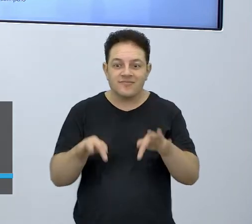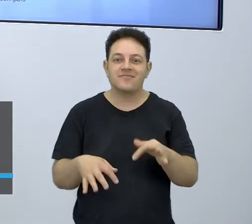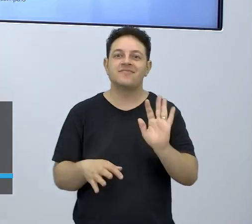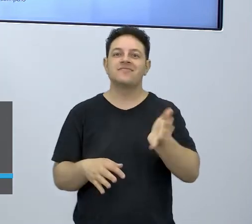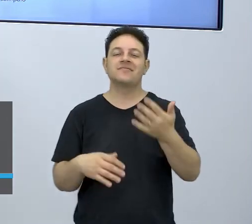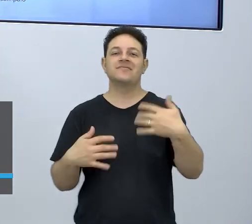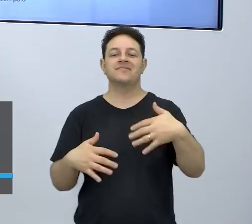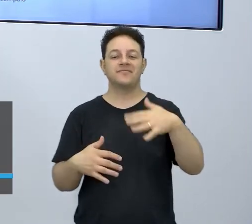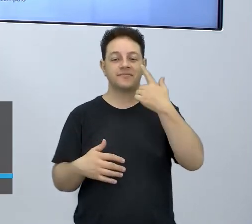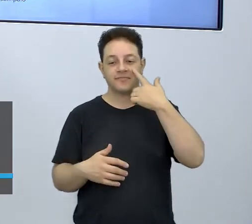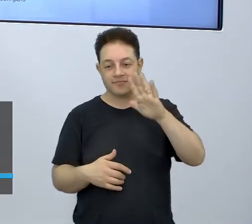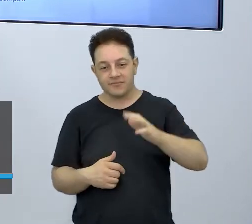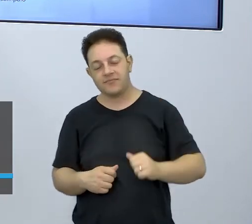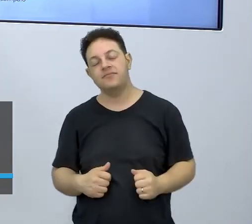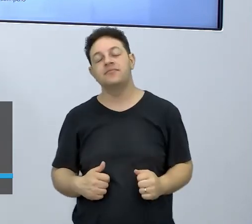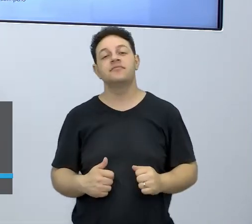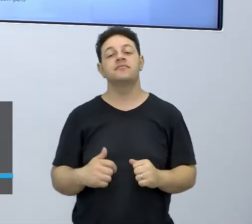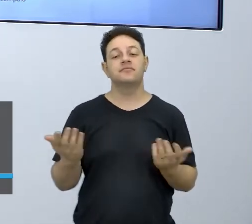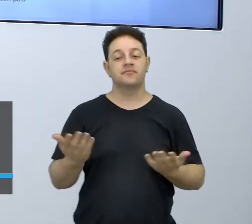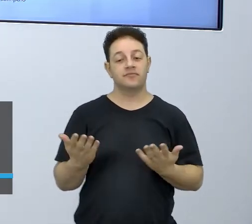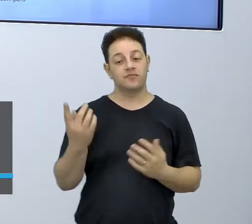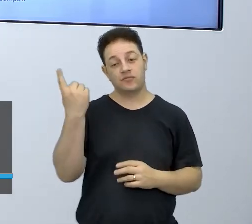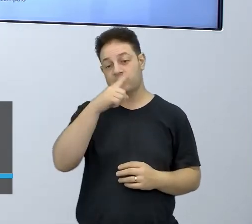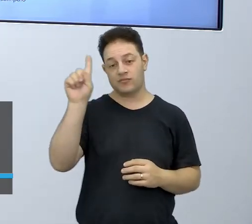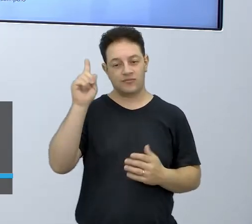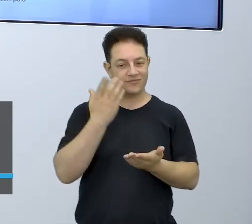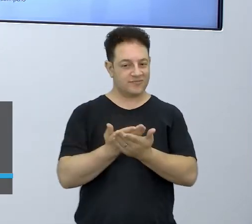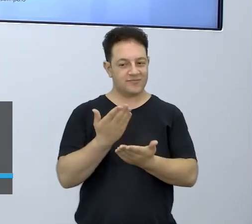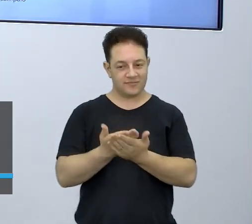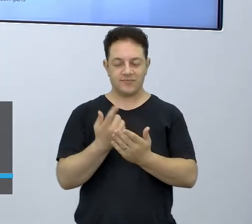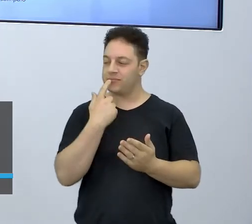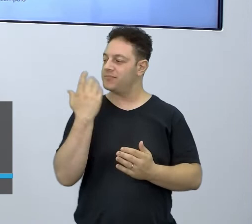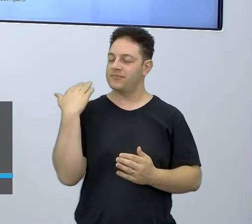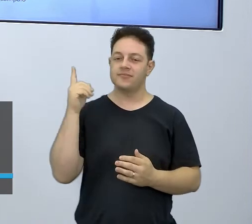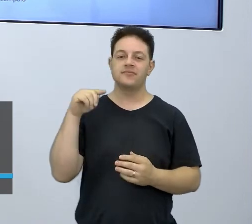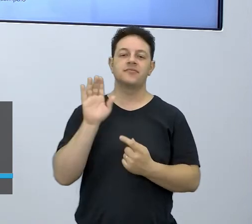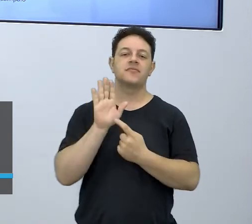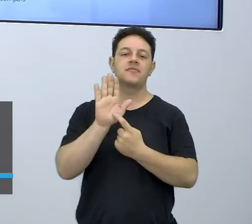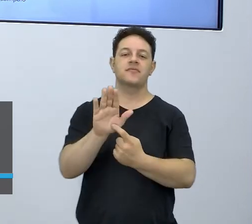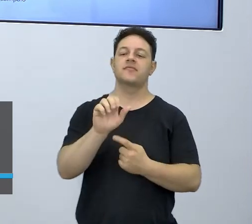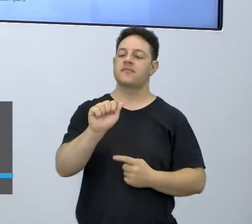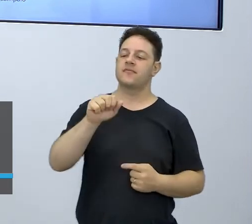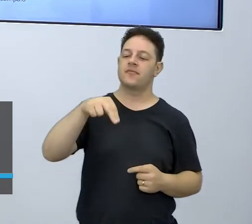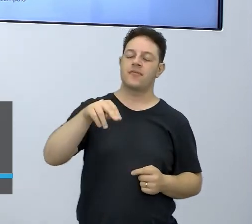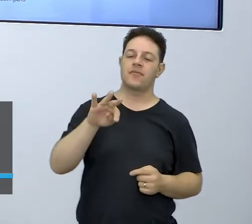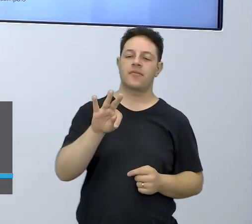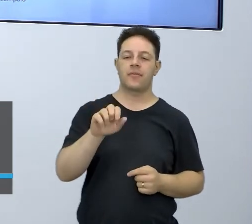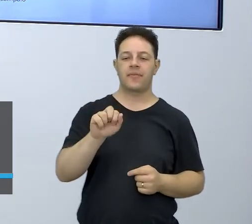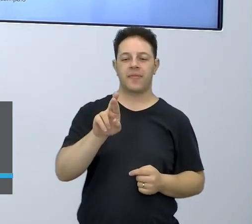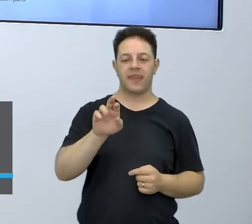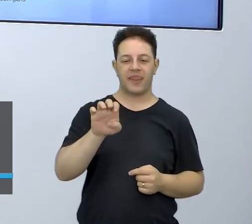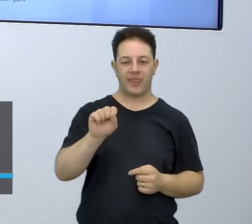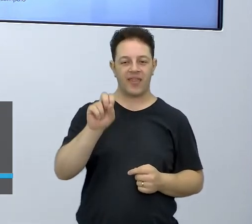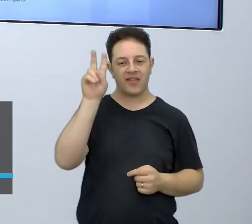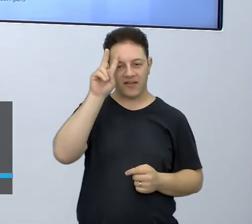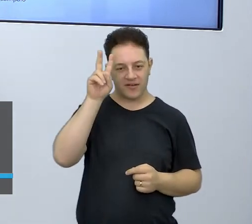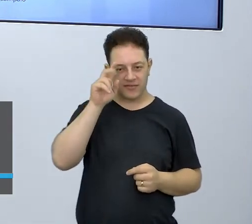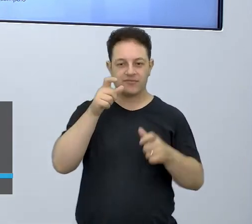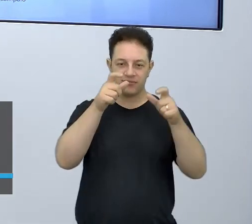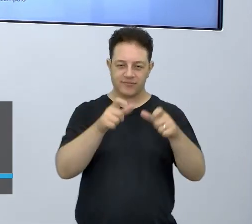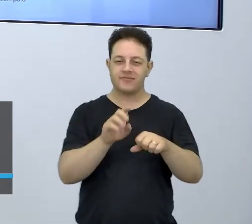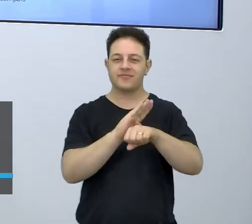Bom, chegamos aí na nossa última aula, o incidente Antares. Antares era um bairro lá, é um